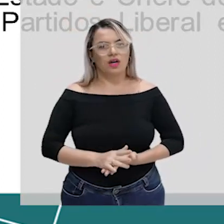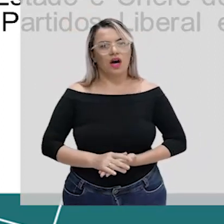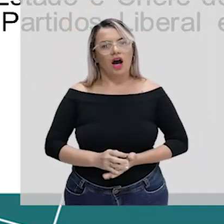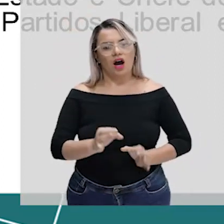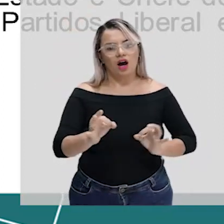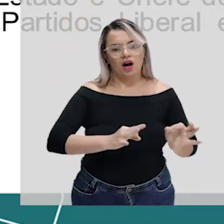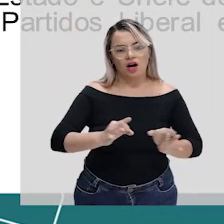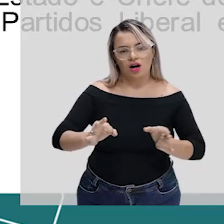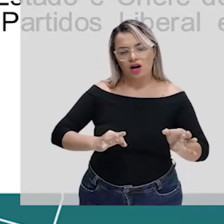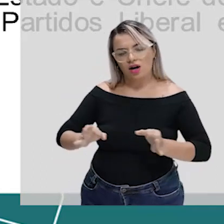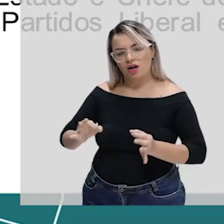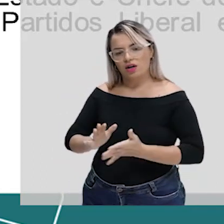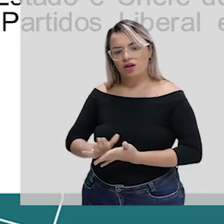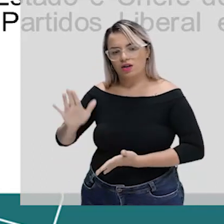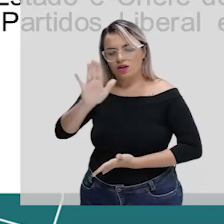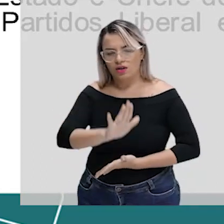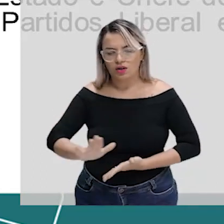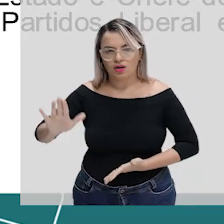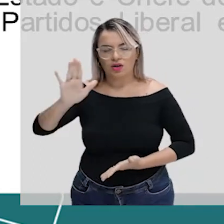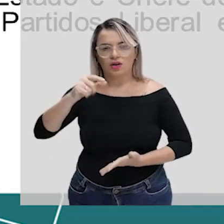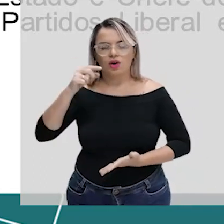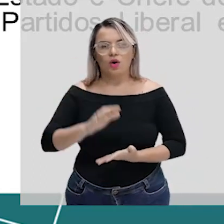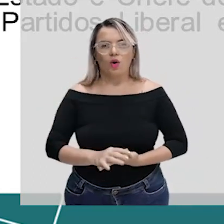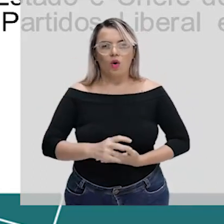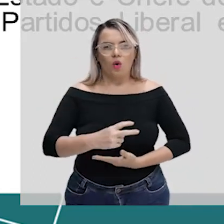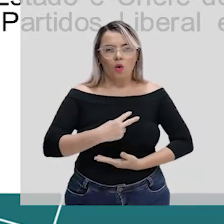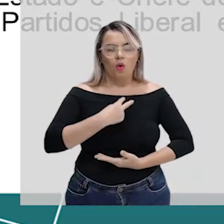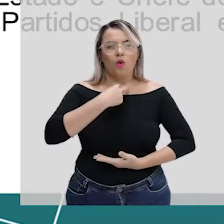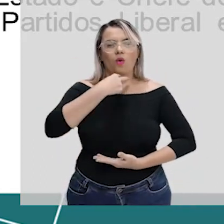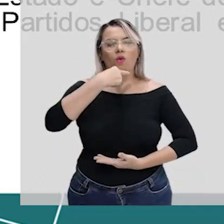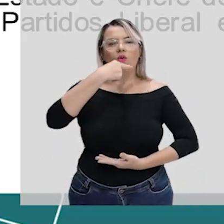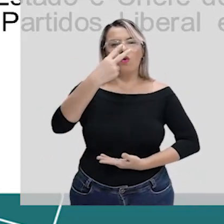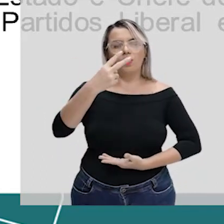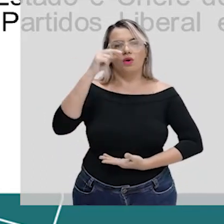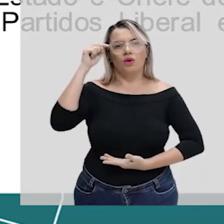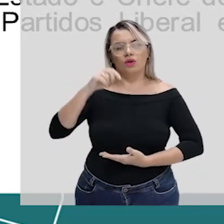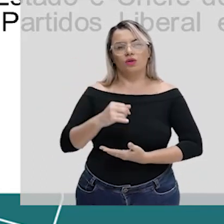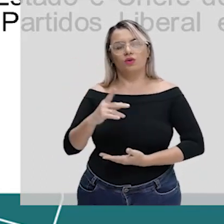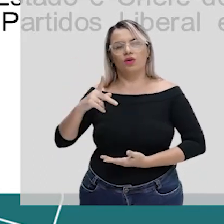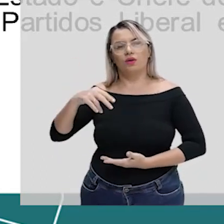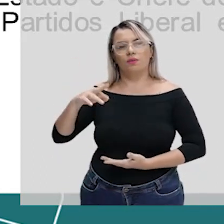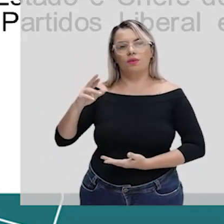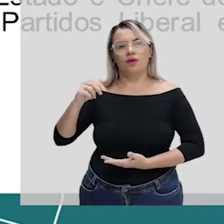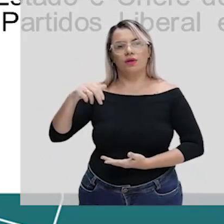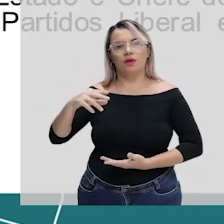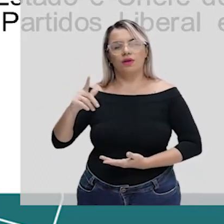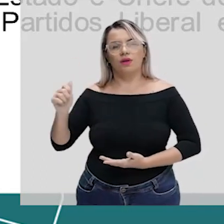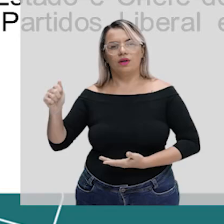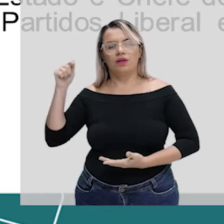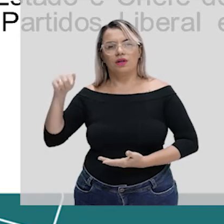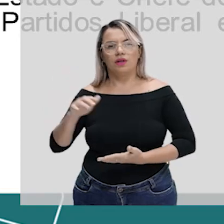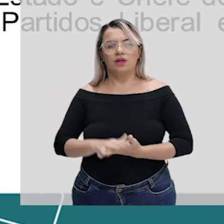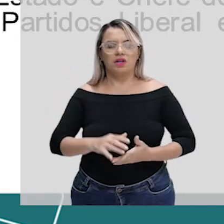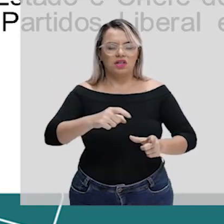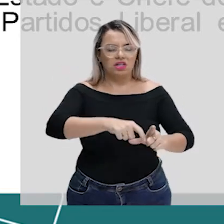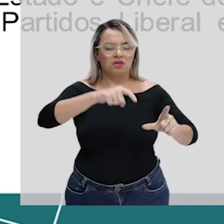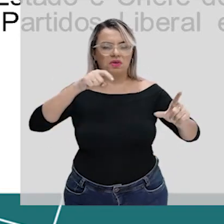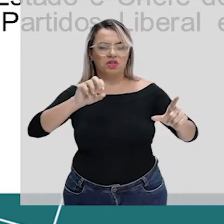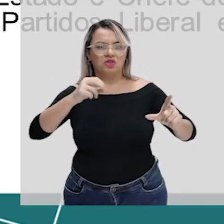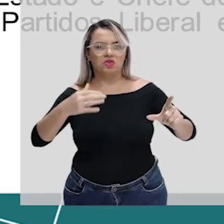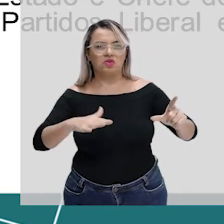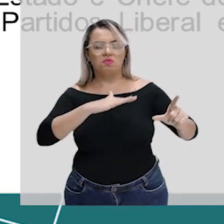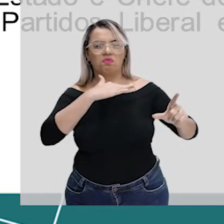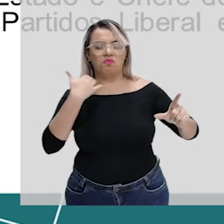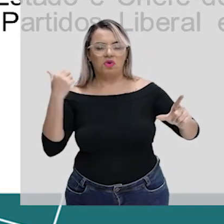inclusive, o grito do Ipiranga, independência ou morte, o processo de tomada de decisão de tornar o Brasil independente de Portugal,